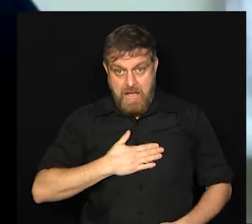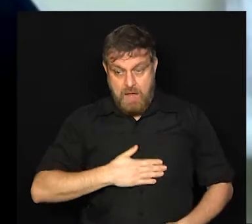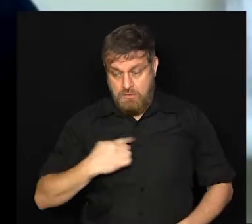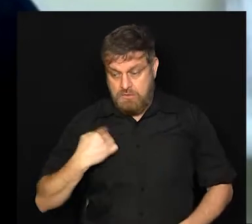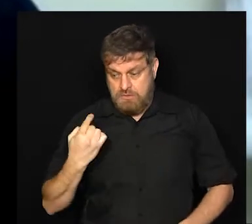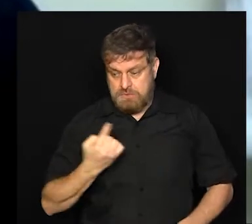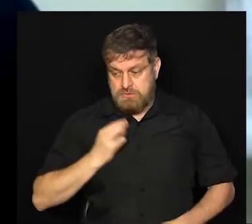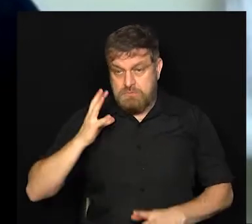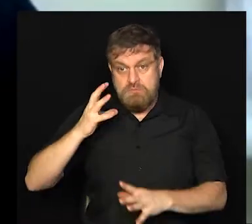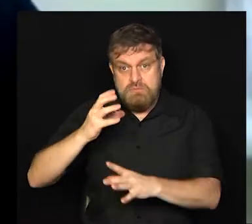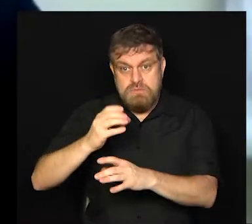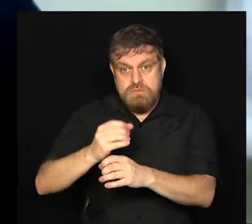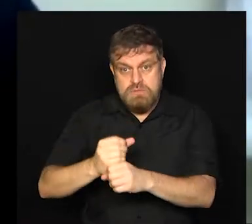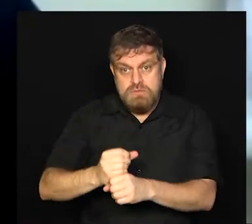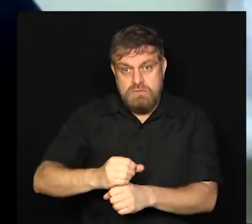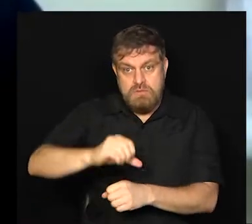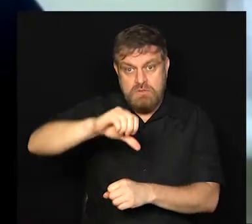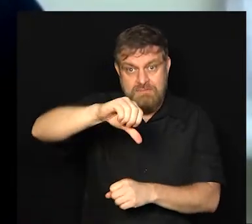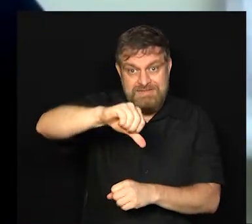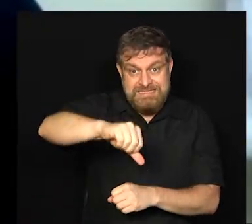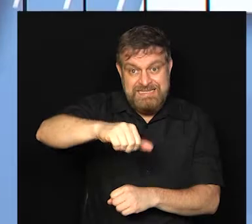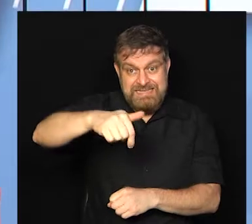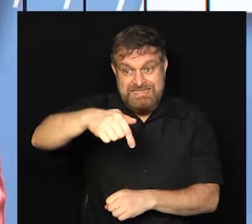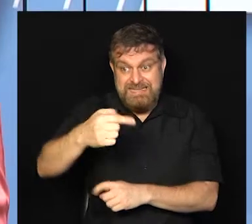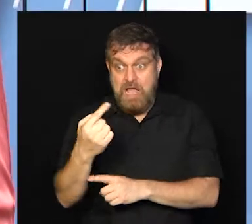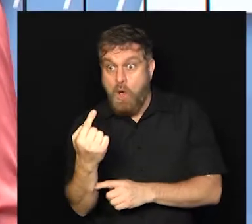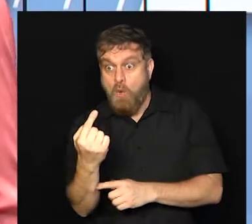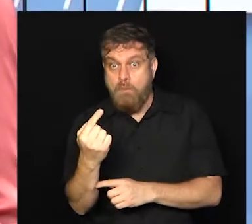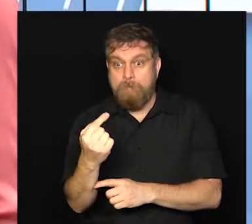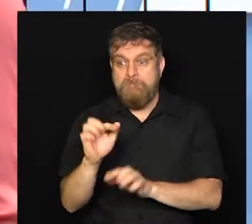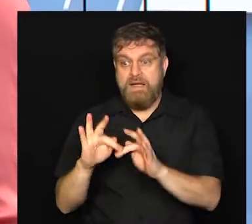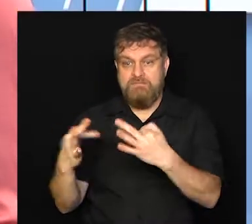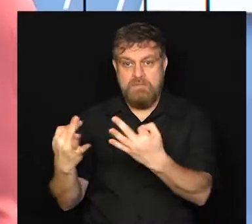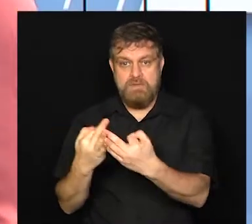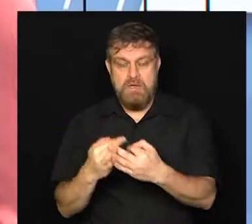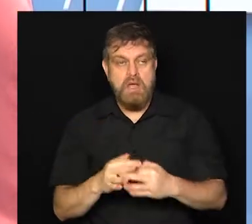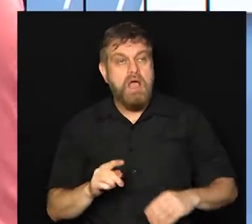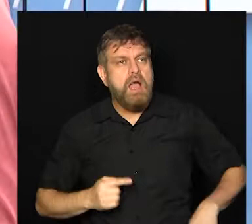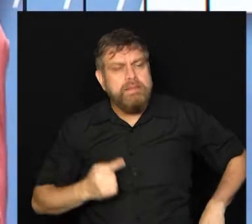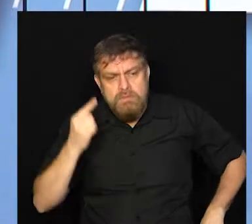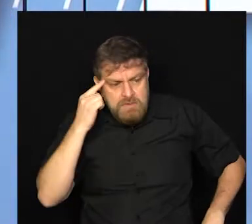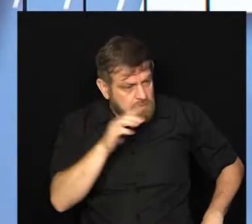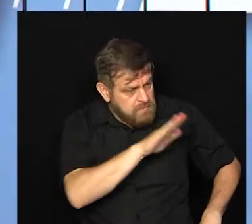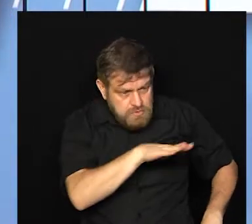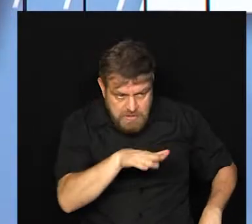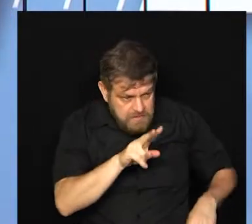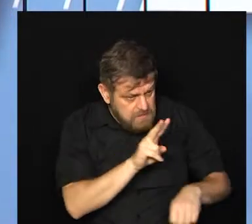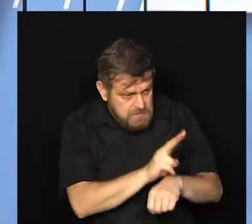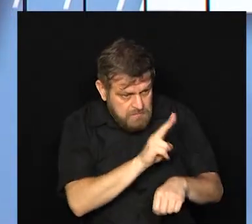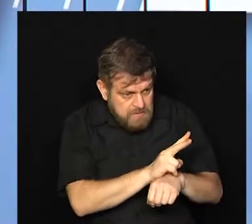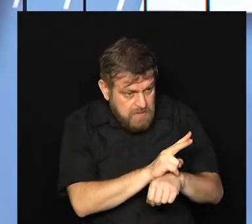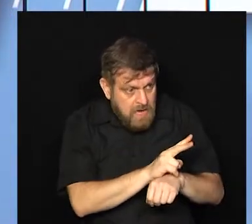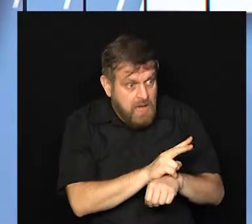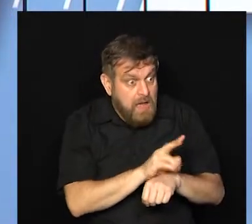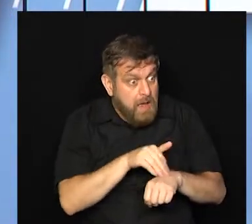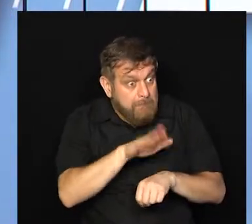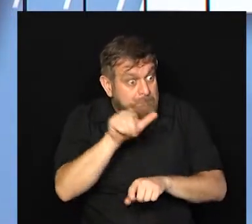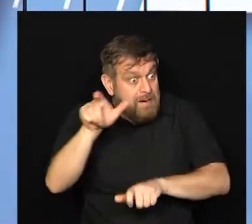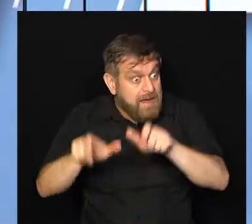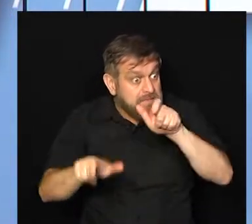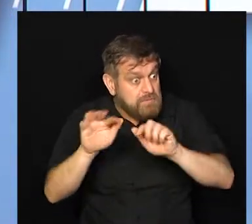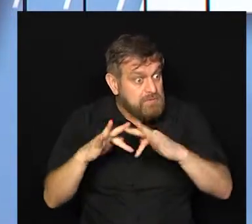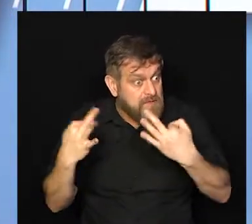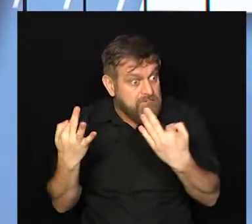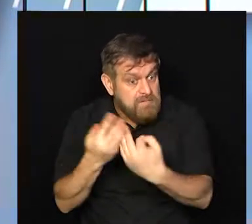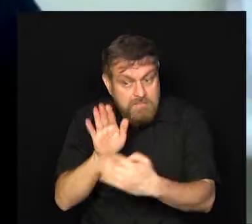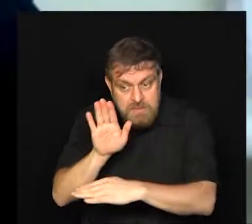atendemos 960 famílias. Então, não é só as crianças que são assistidas pelo grupo, né? Acabou atendendo mais gente, é